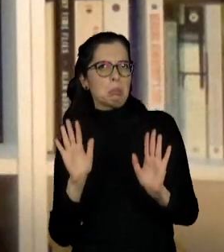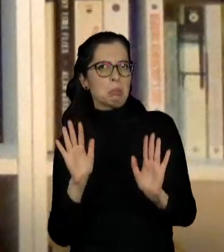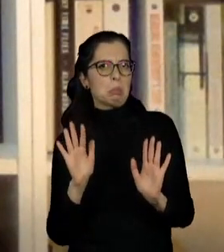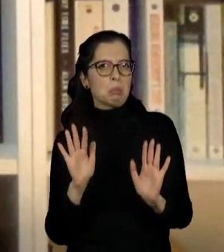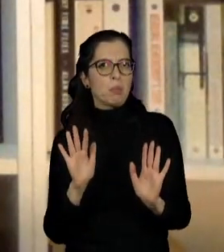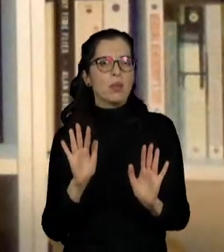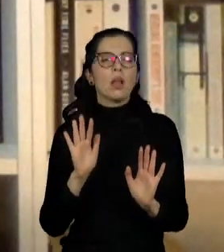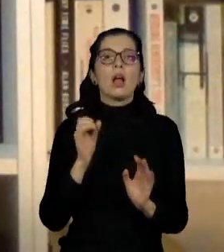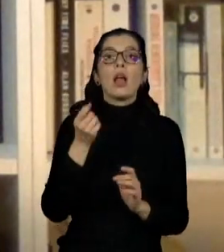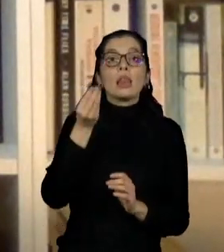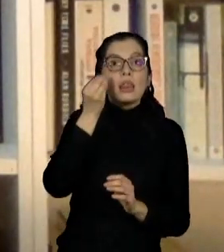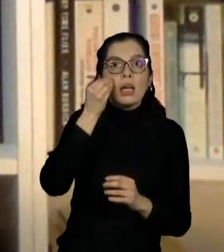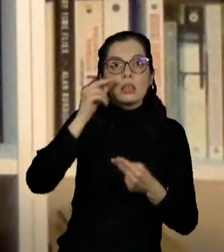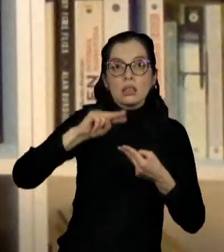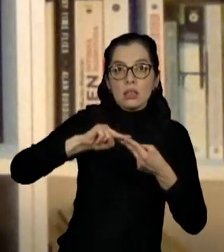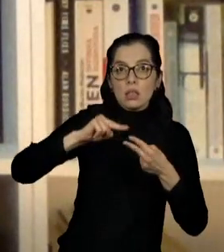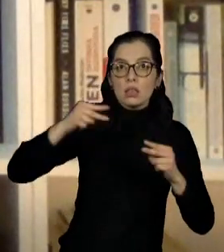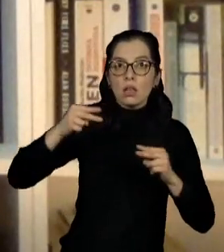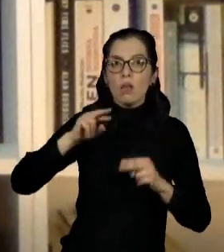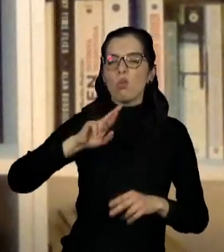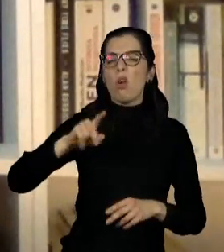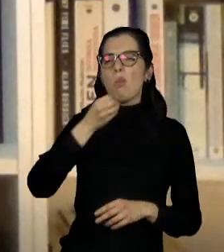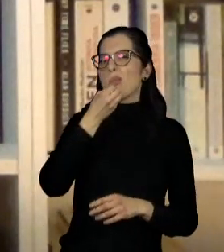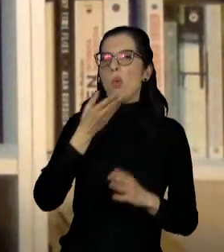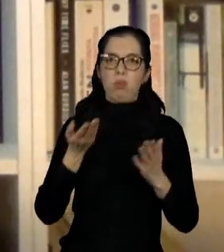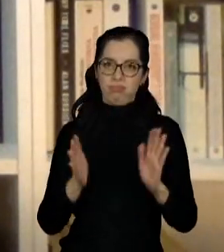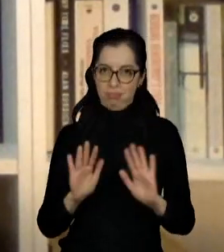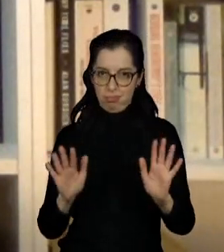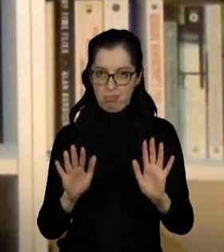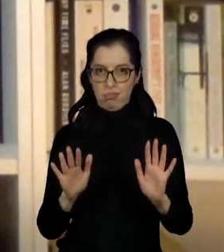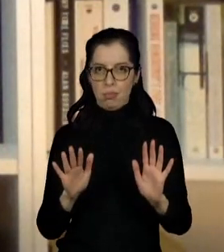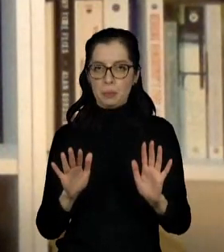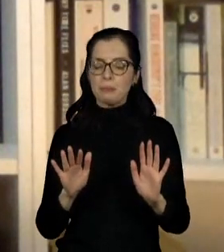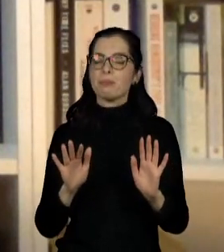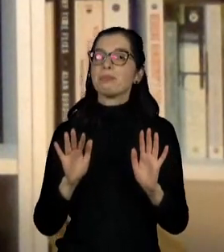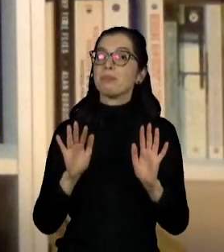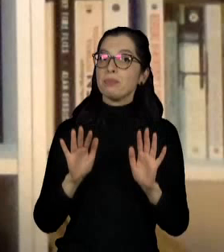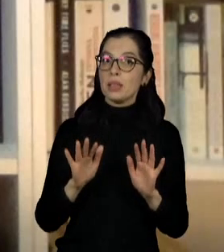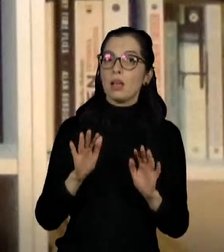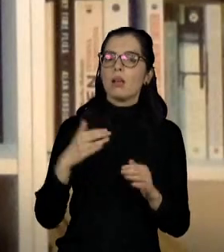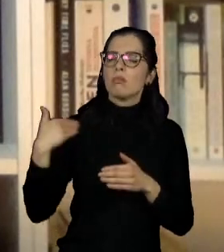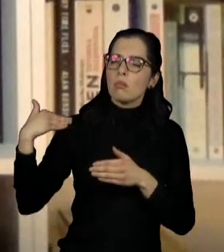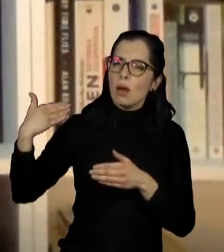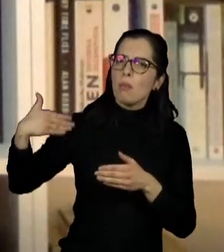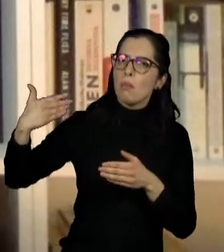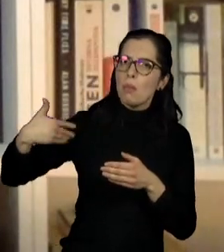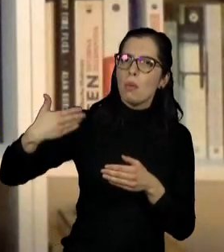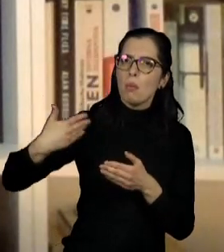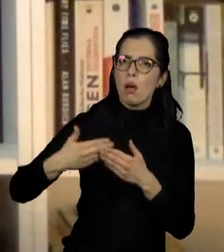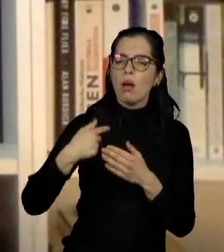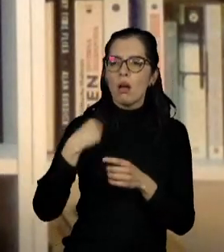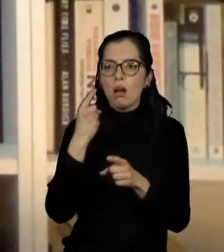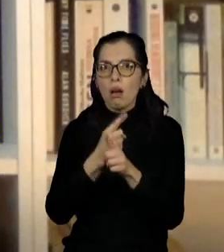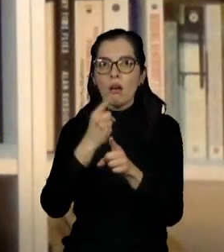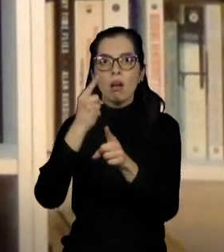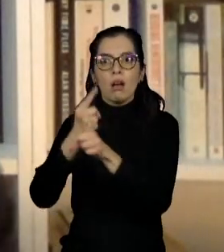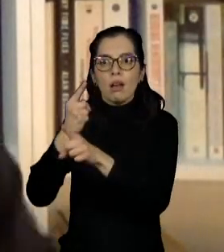O genético testo não muito útil. Nós estamos descobrindo que